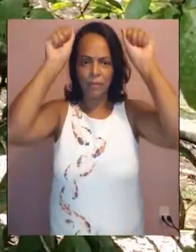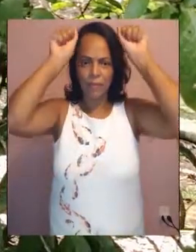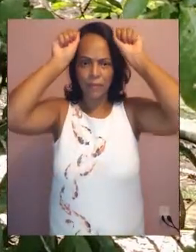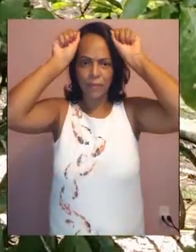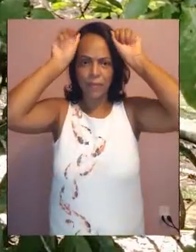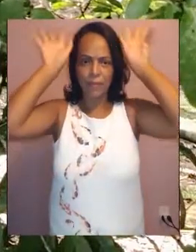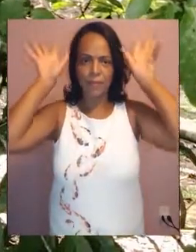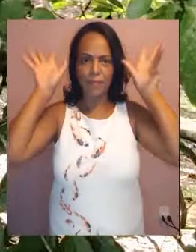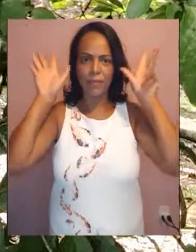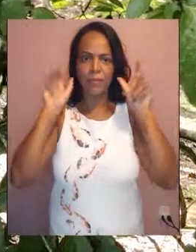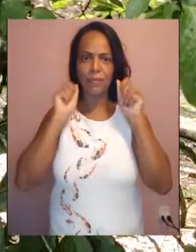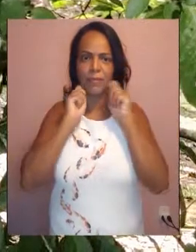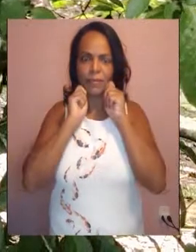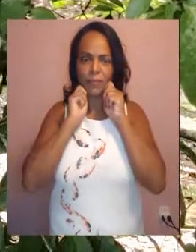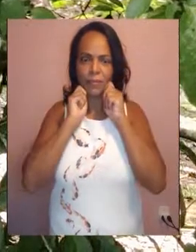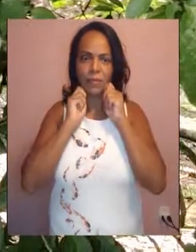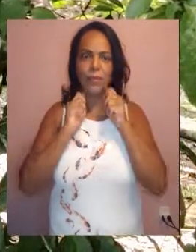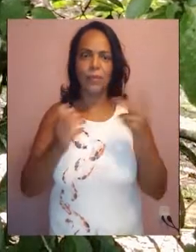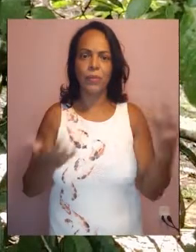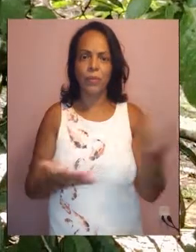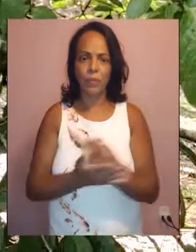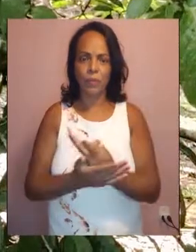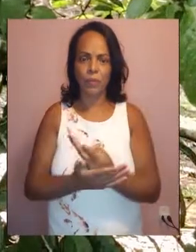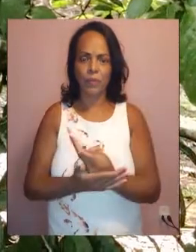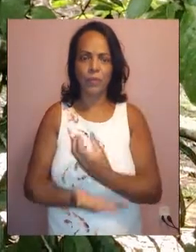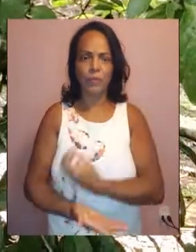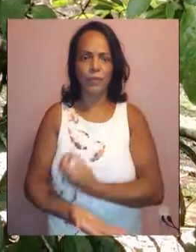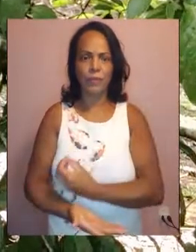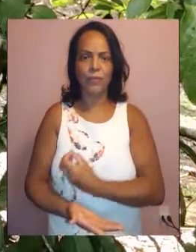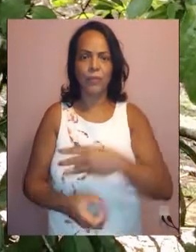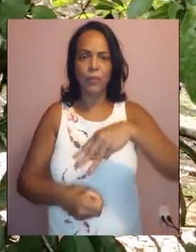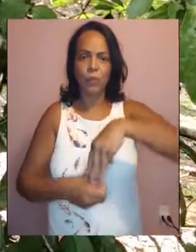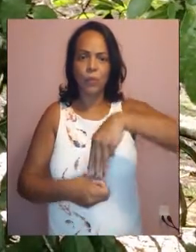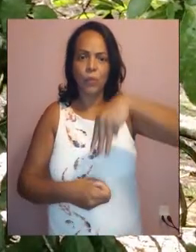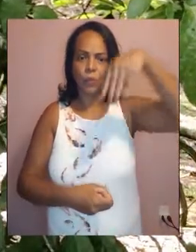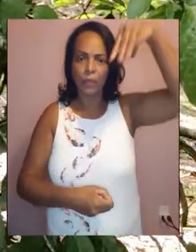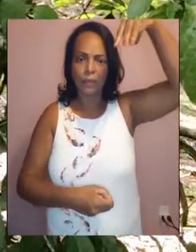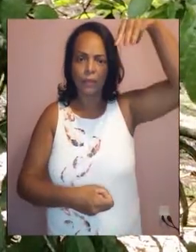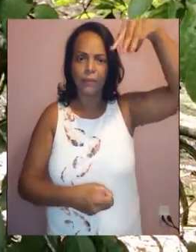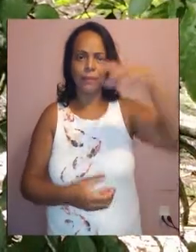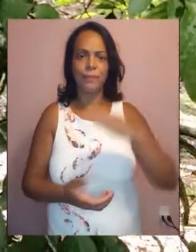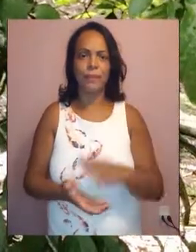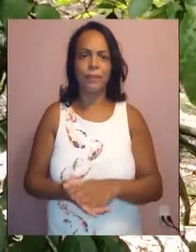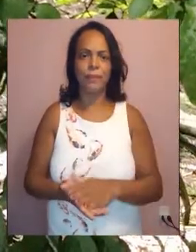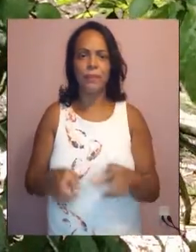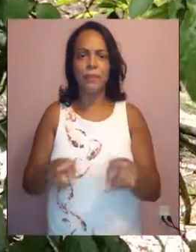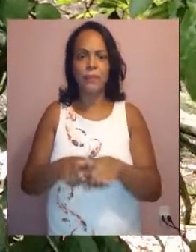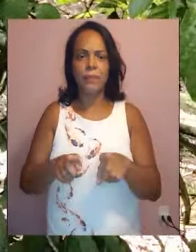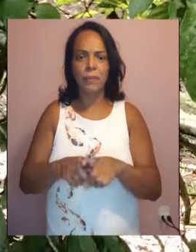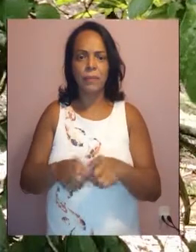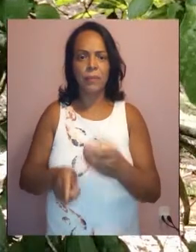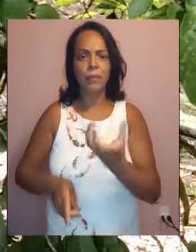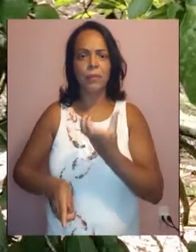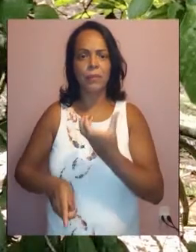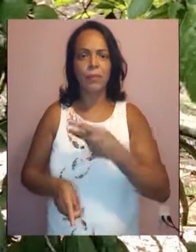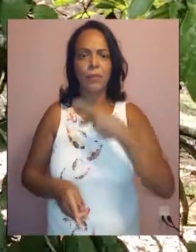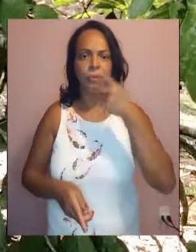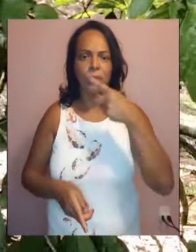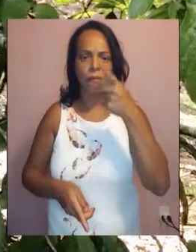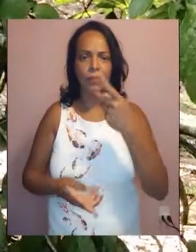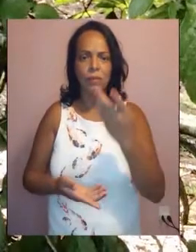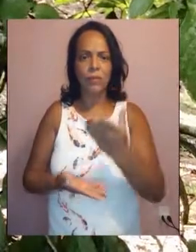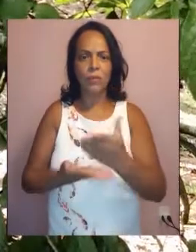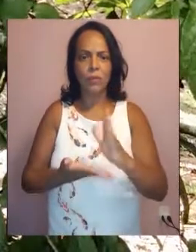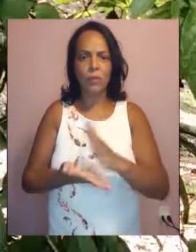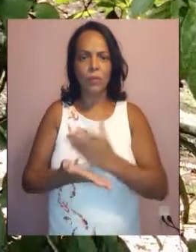Mas eu quero aqui enfocar também algumas coisas que ele falava sobre